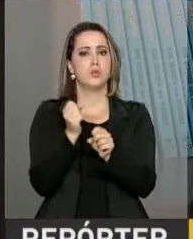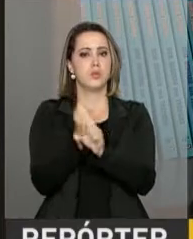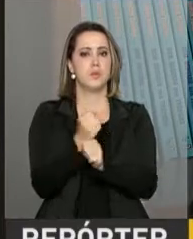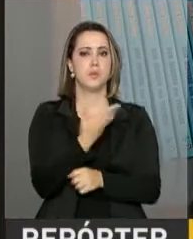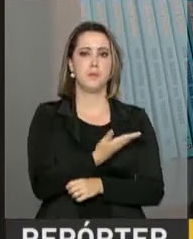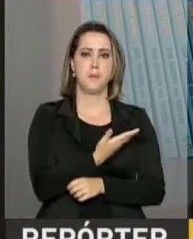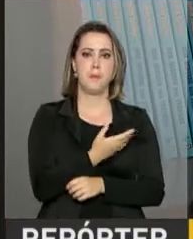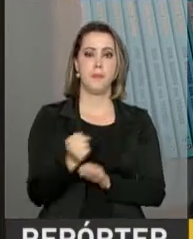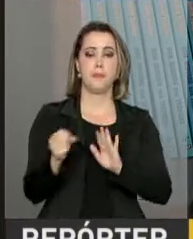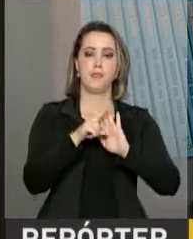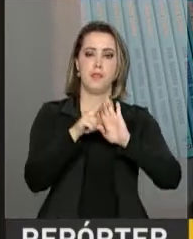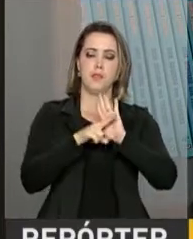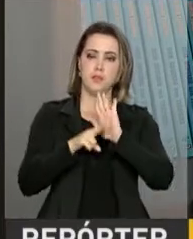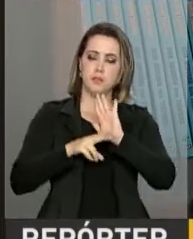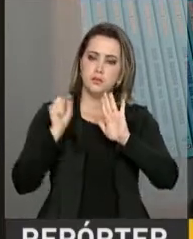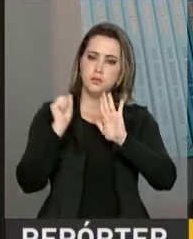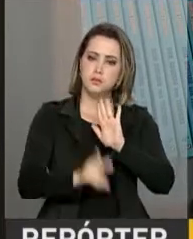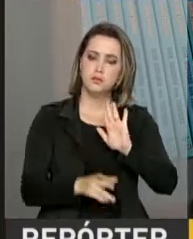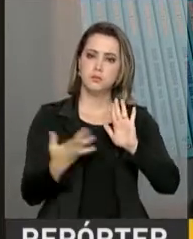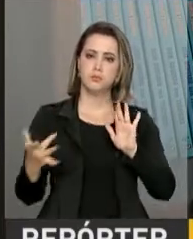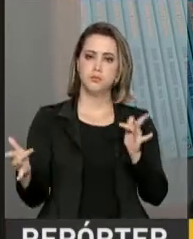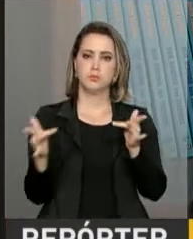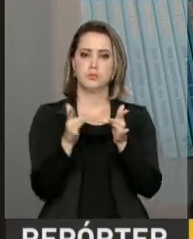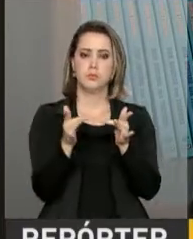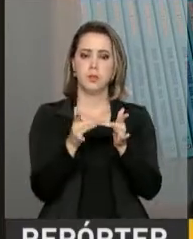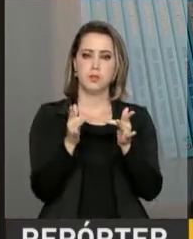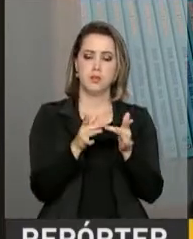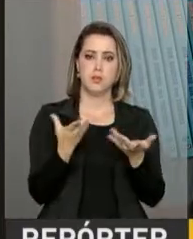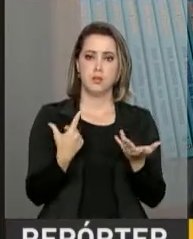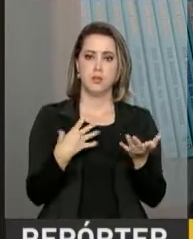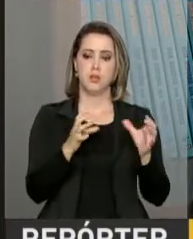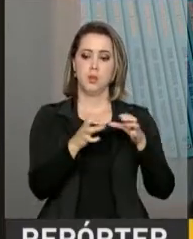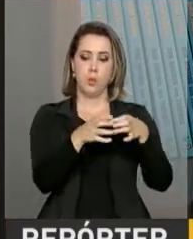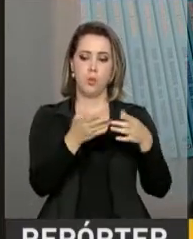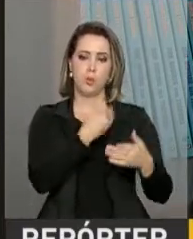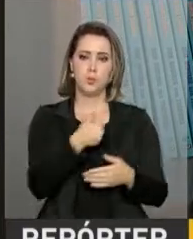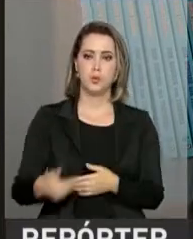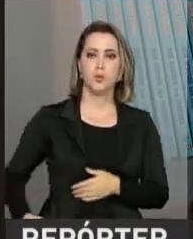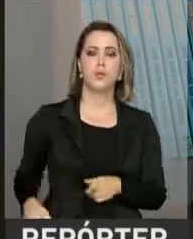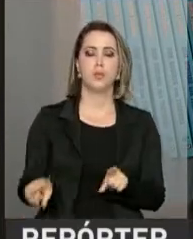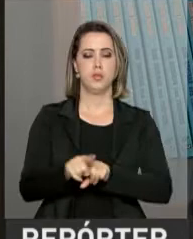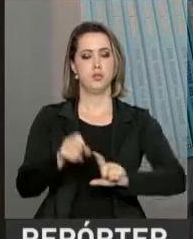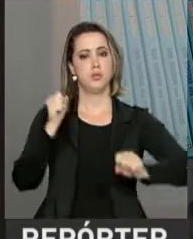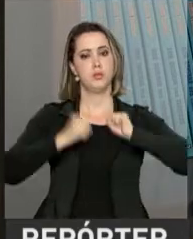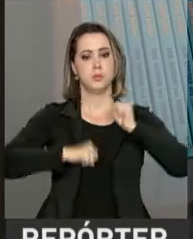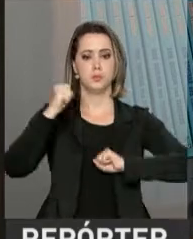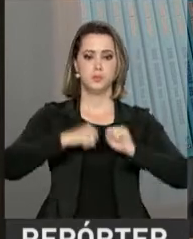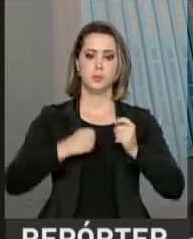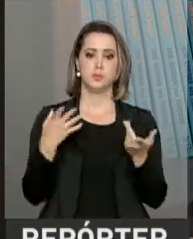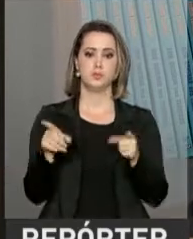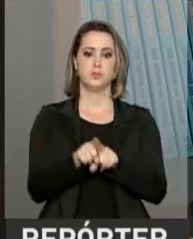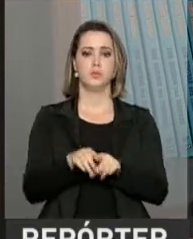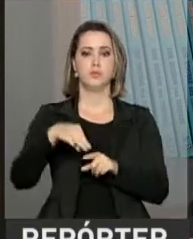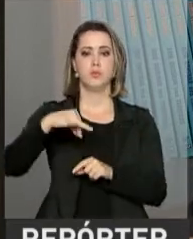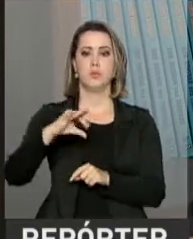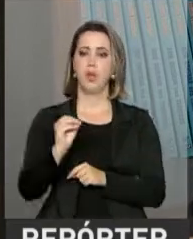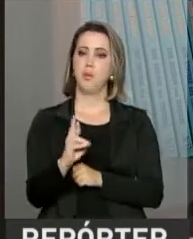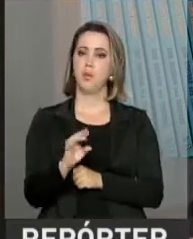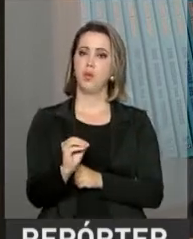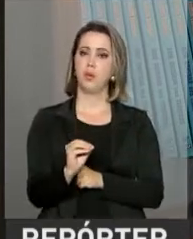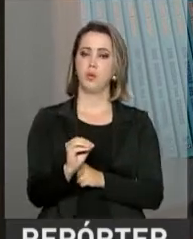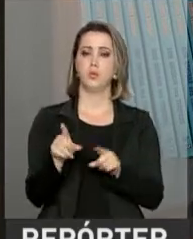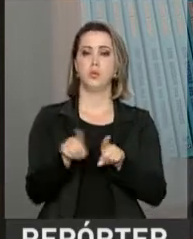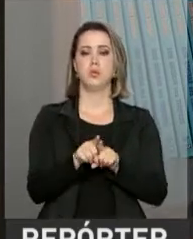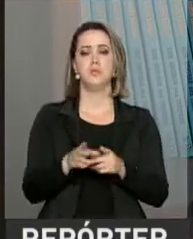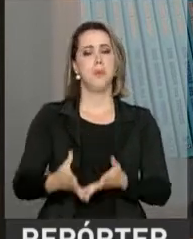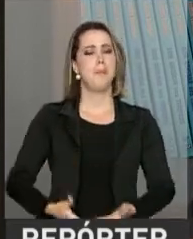ligados no setor público e também as ligadas ao setor produtivo no sentido da reforma microeconômica elas melhoram o ambiente